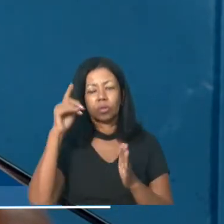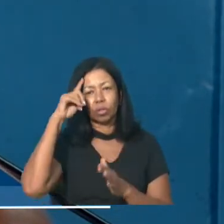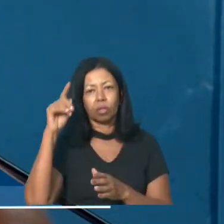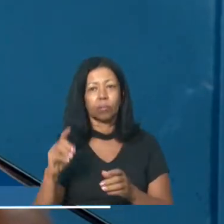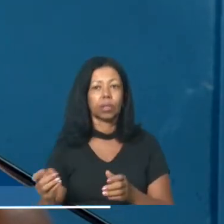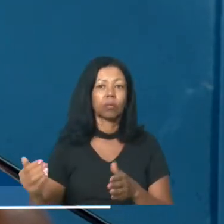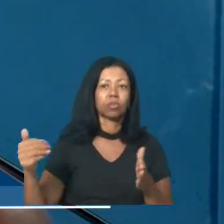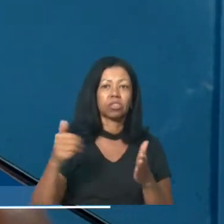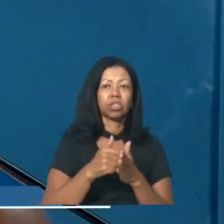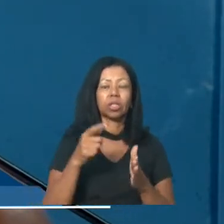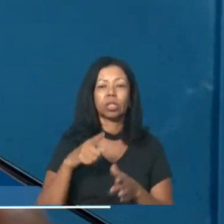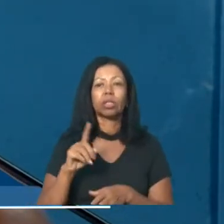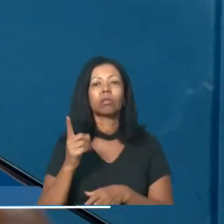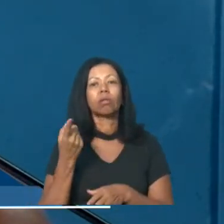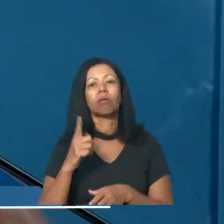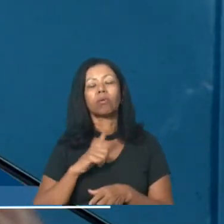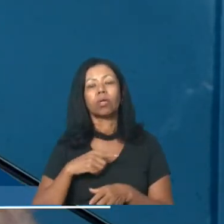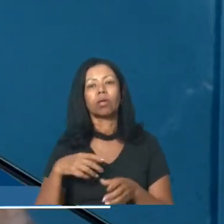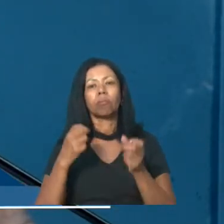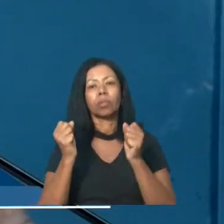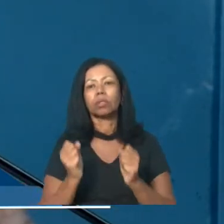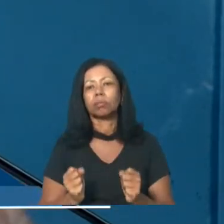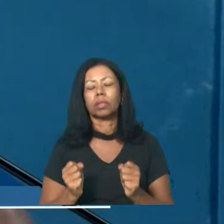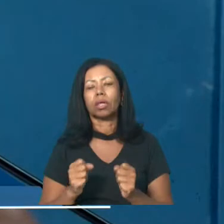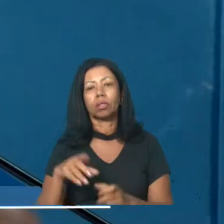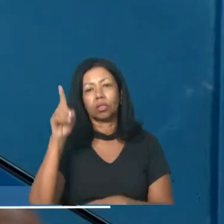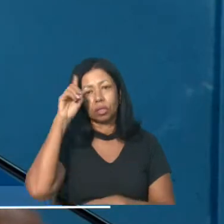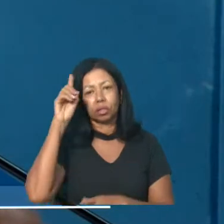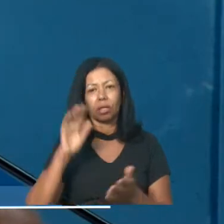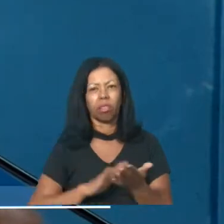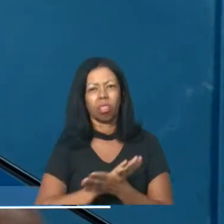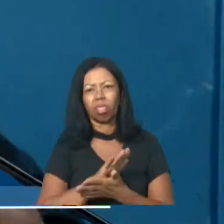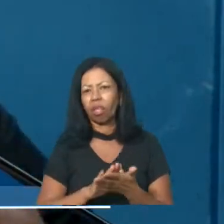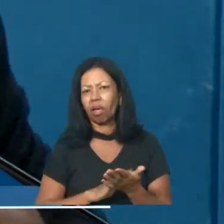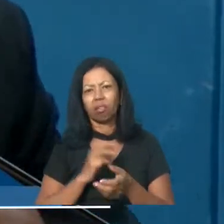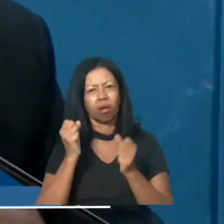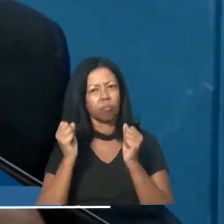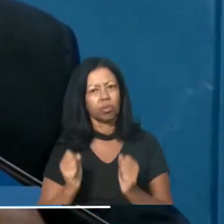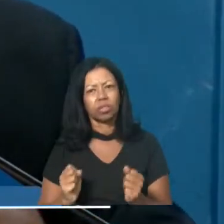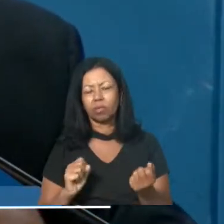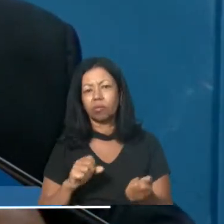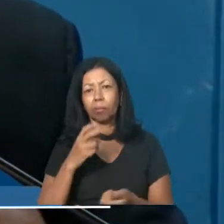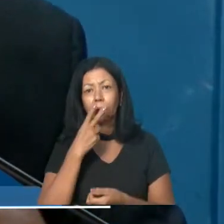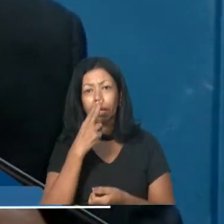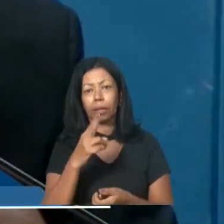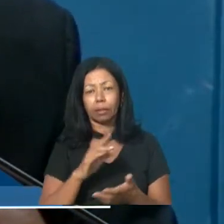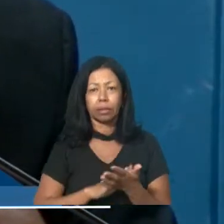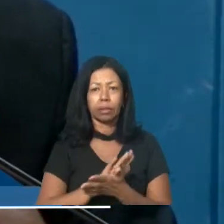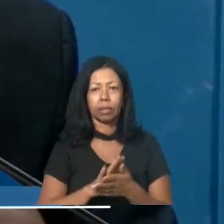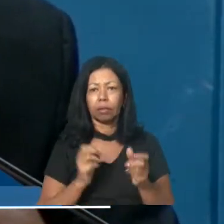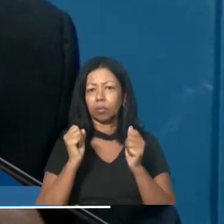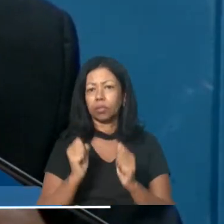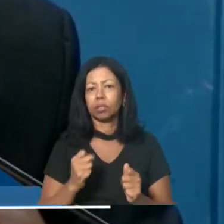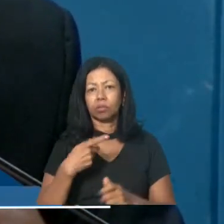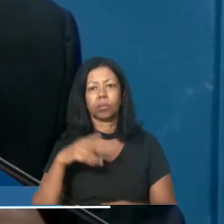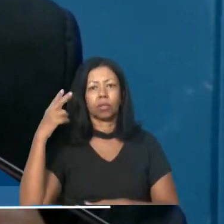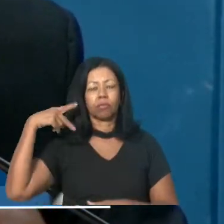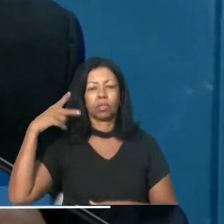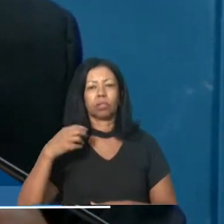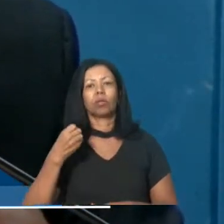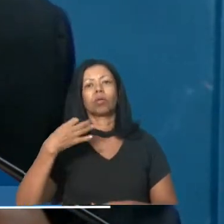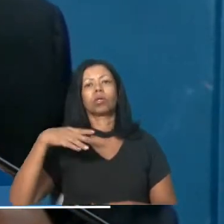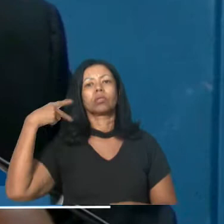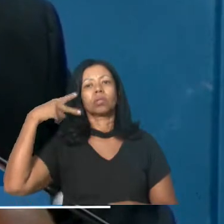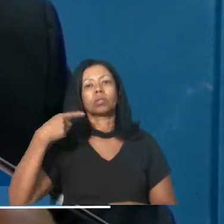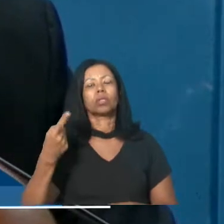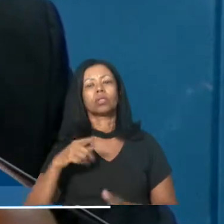a impossibilidade no dia a dia, Sérgio. Nada é possível, parece que nada é possível para o vereador. Quantos vereadores